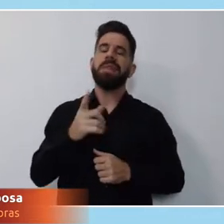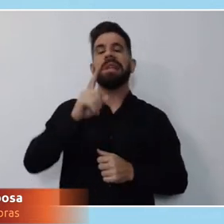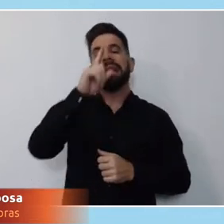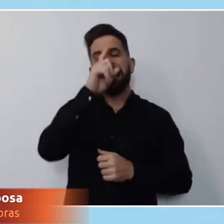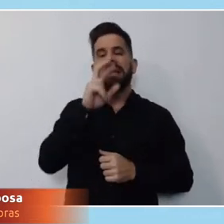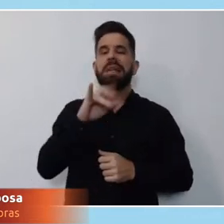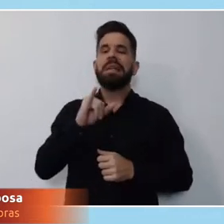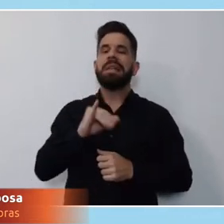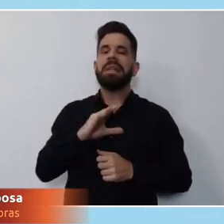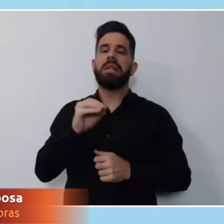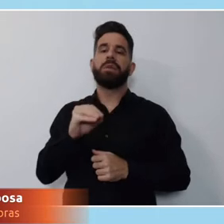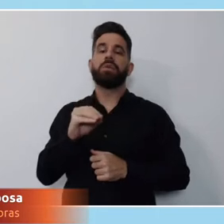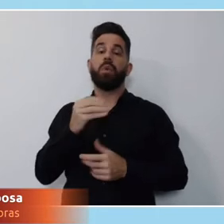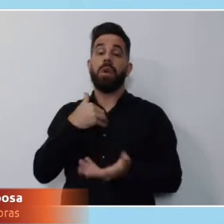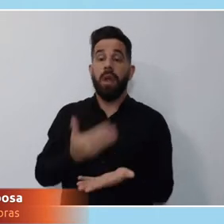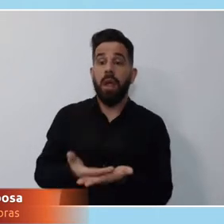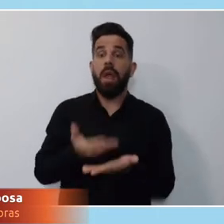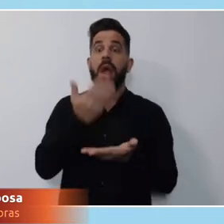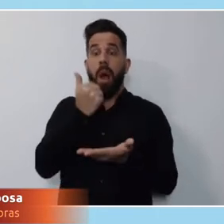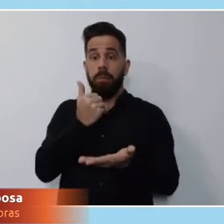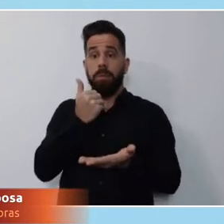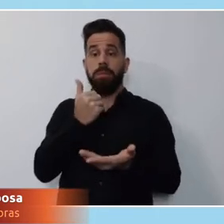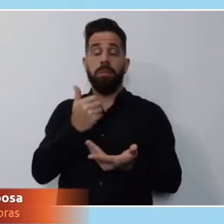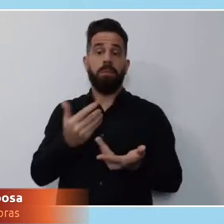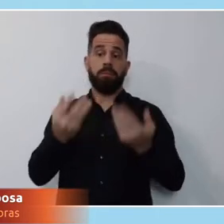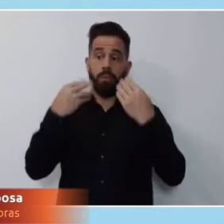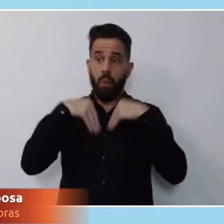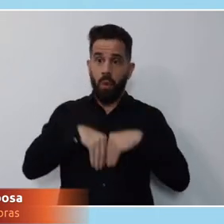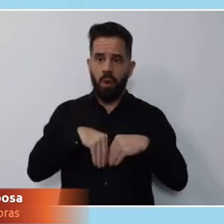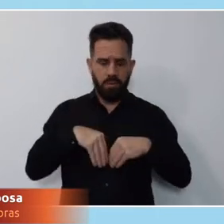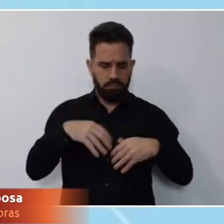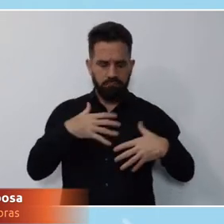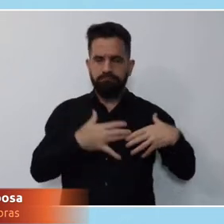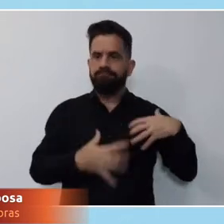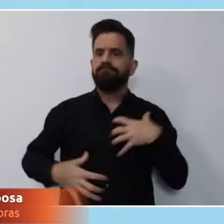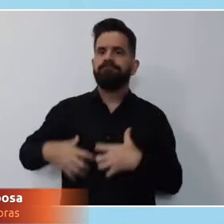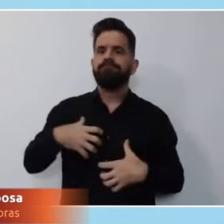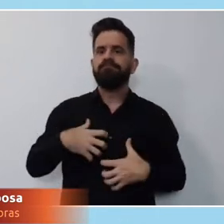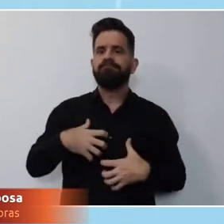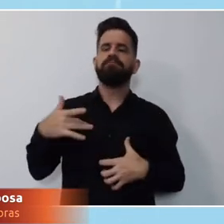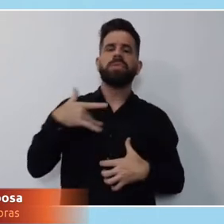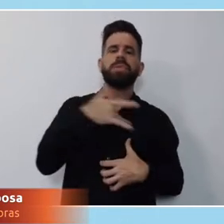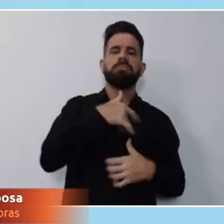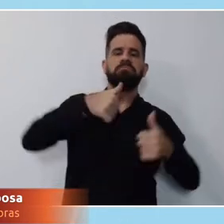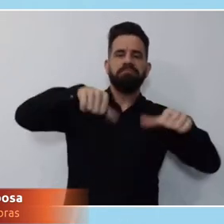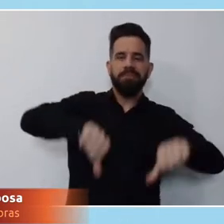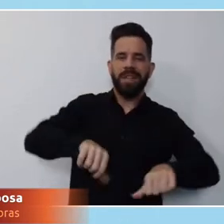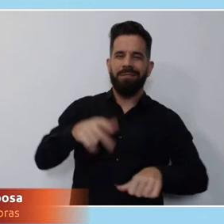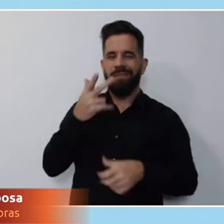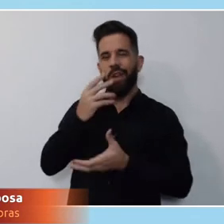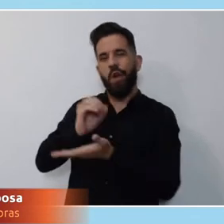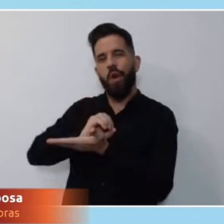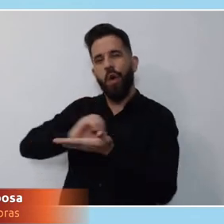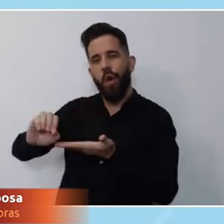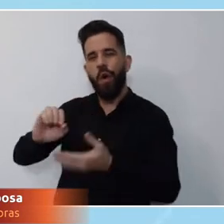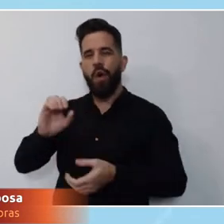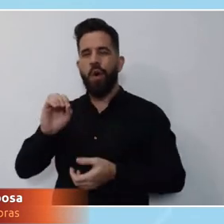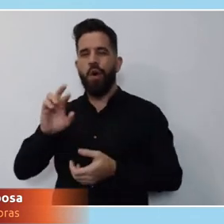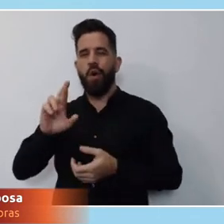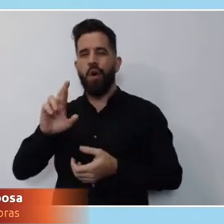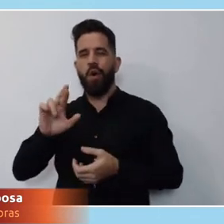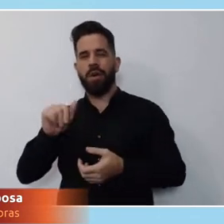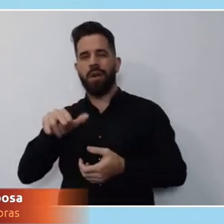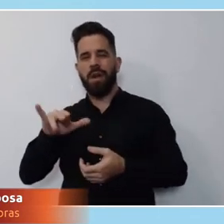ao consumir esse tipo de produto? Quem não pode comprar os produtos orgânicos, né, que acabam sendo mais